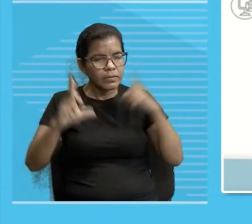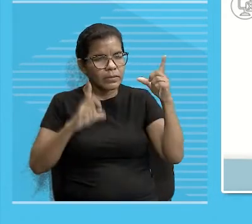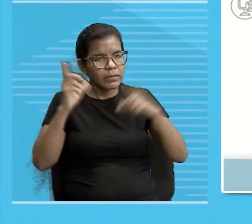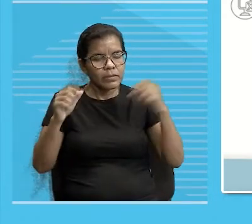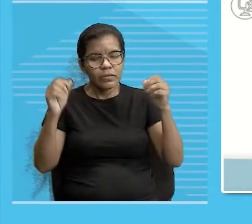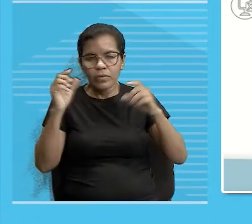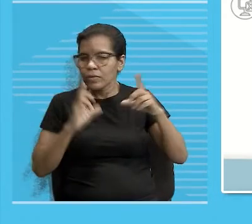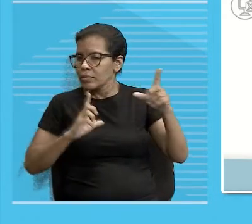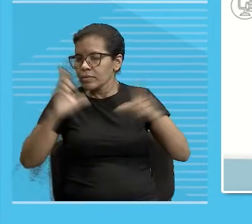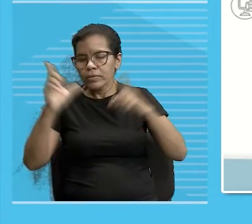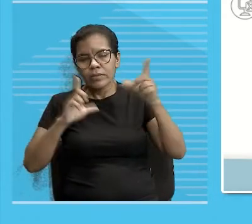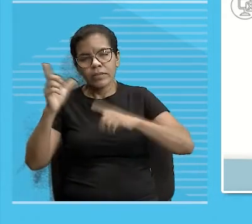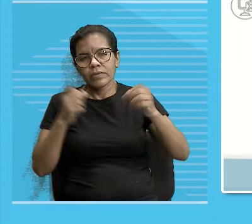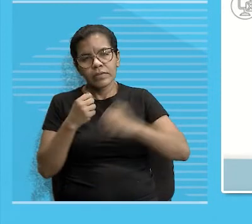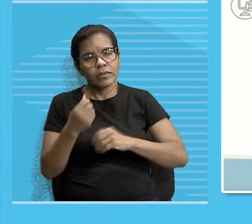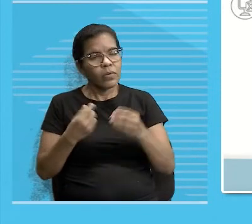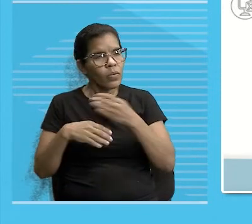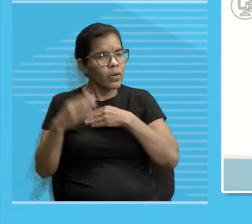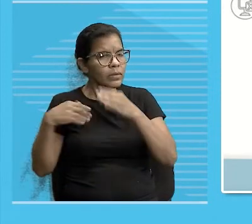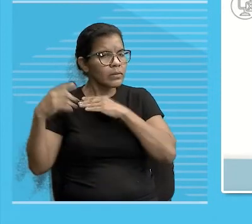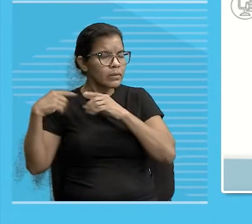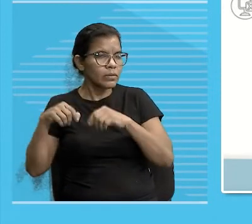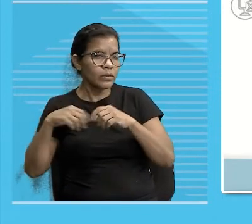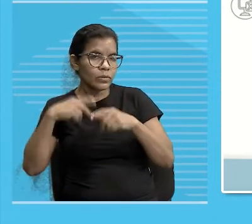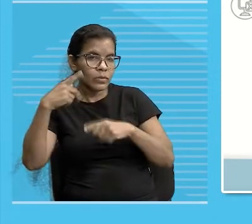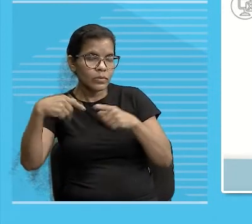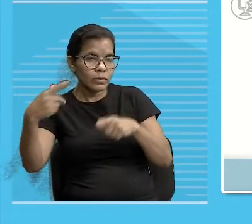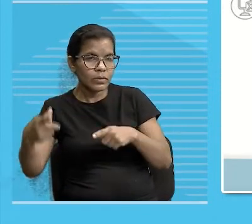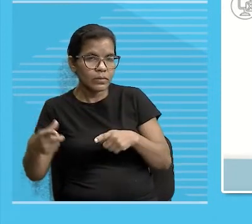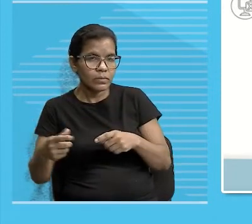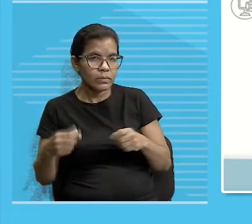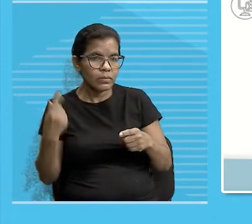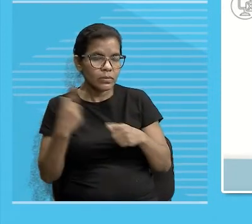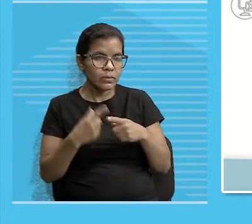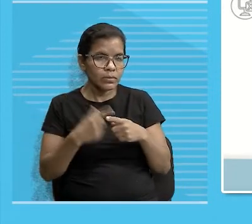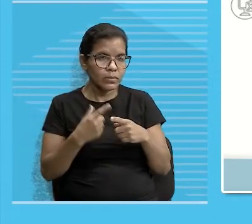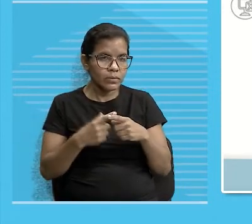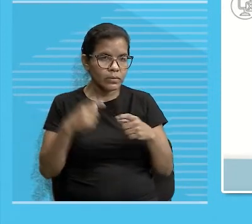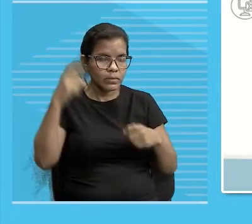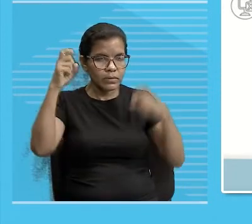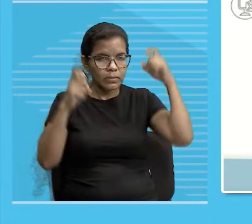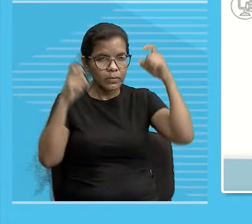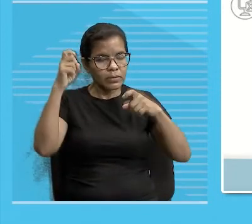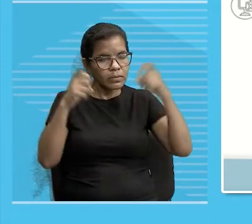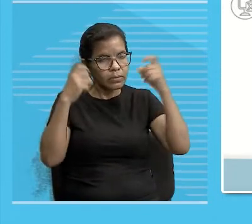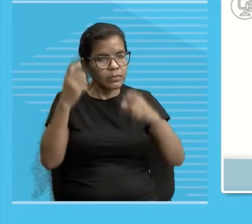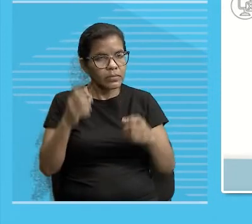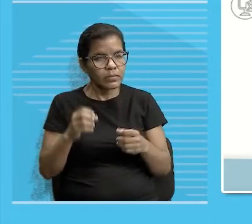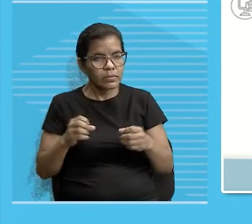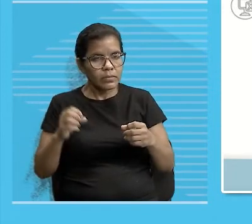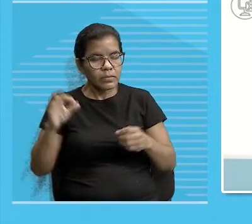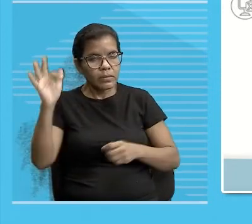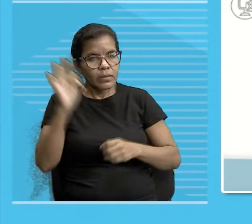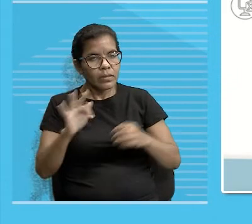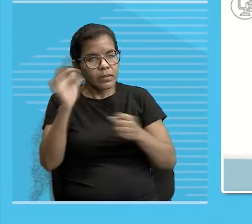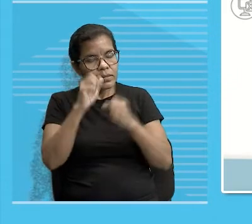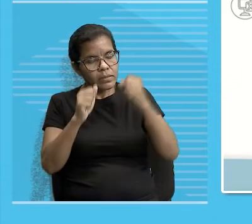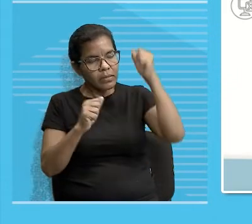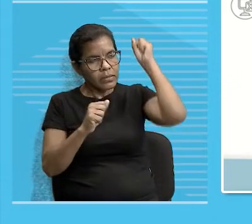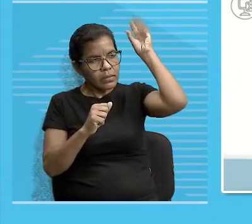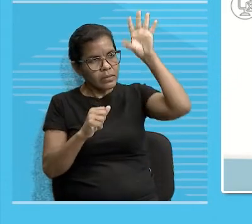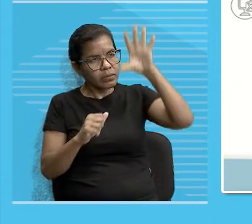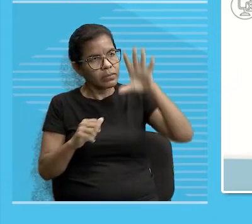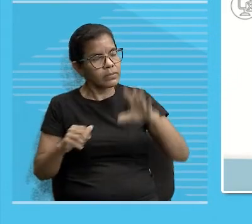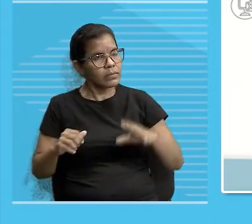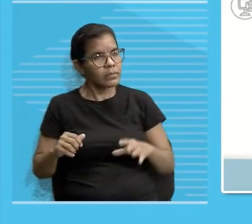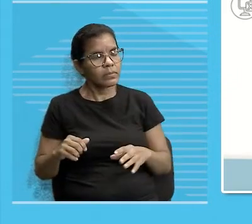tão expressivo quanto as demais, né? Porque ele se preocupa mais na técnica e do tenebrismo, essas sombras. Mas vejam